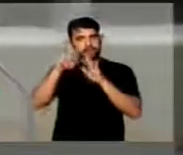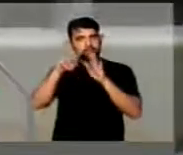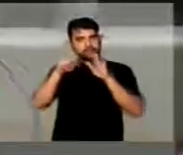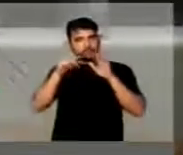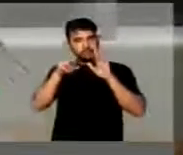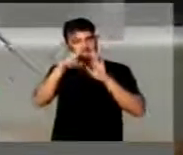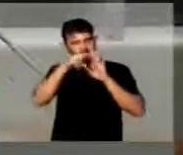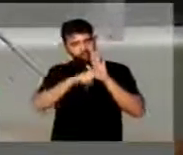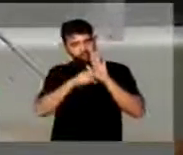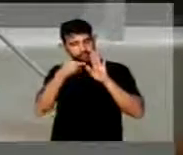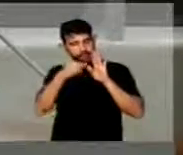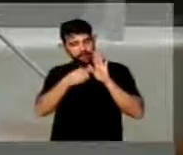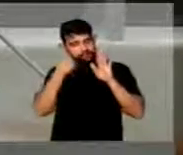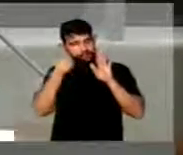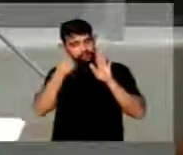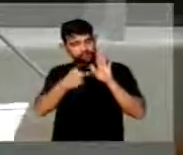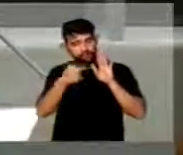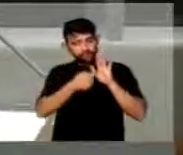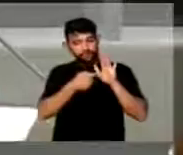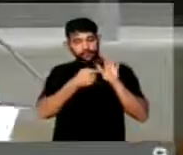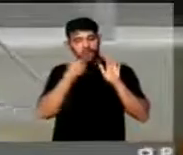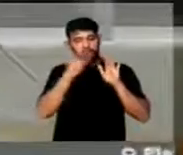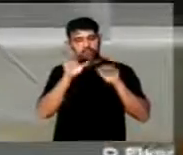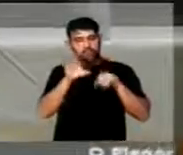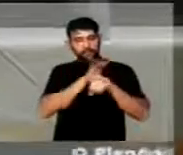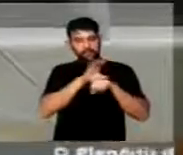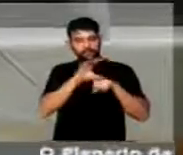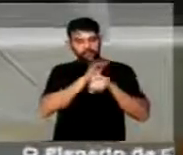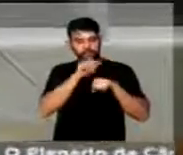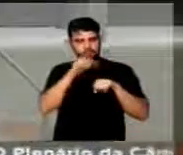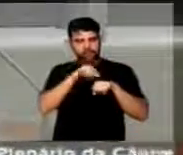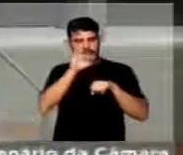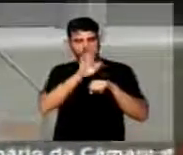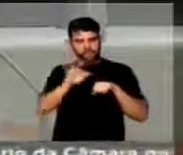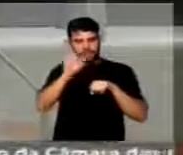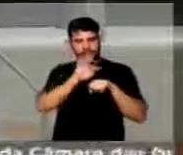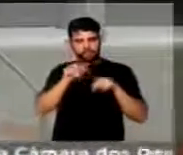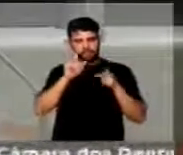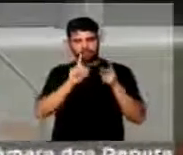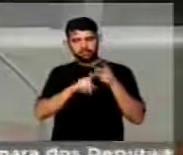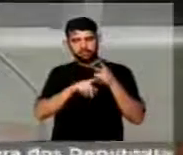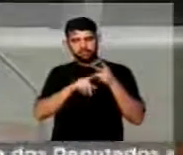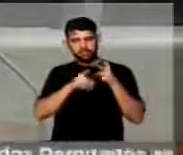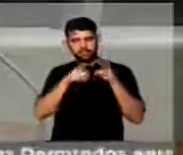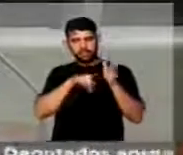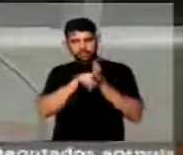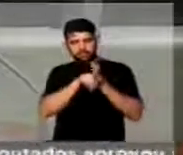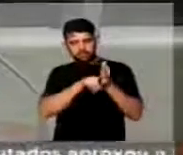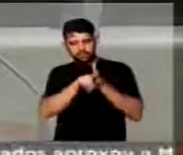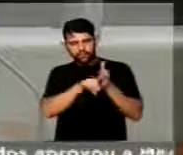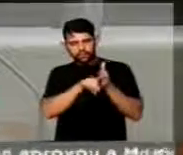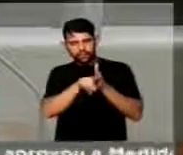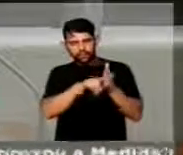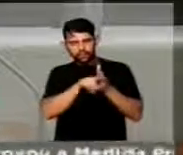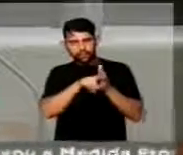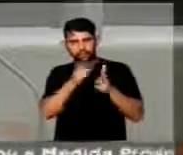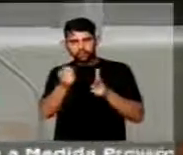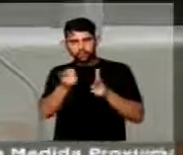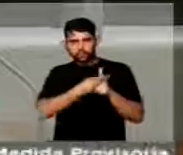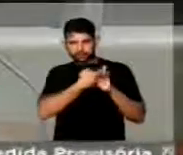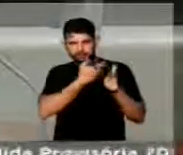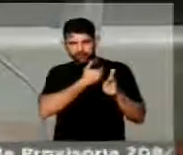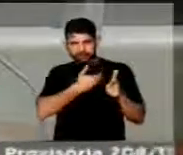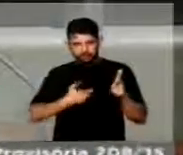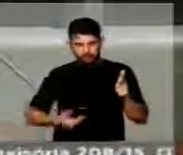dispositivo está previsto na Constituição Federal, Auditoria da